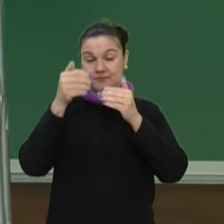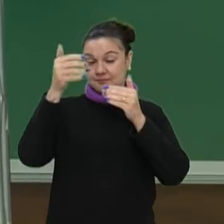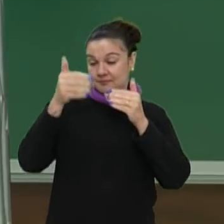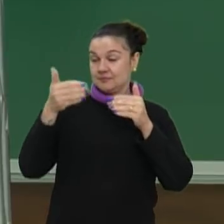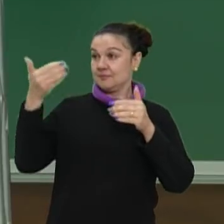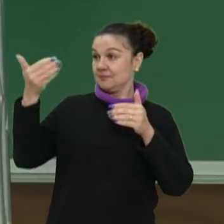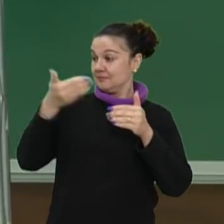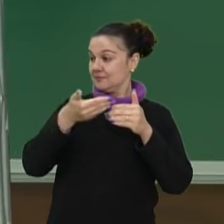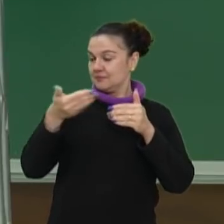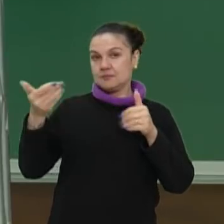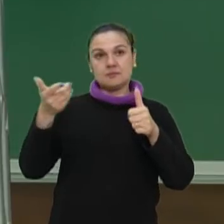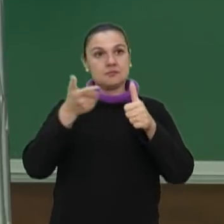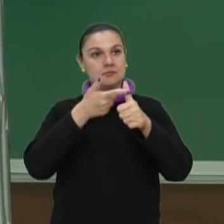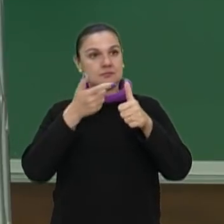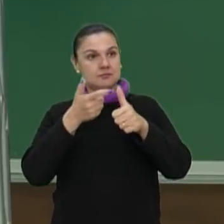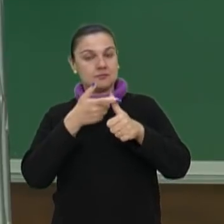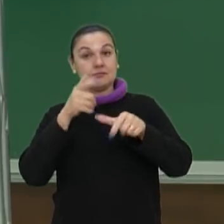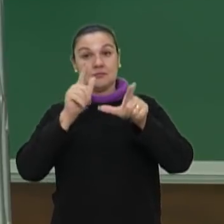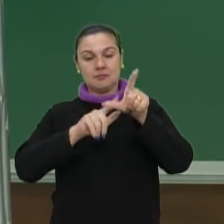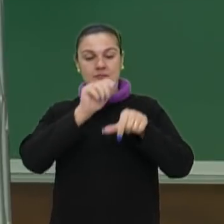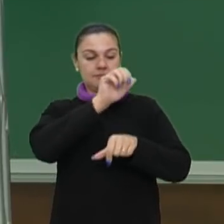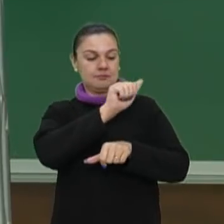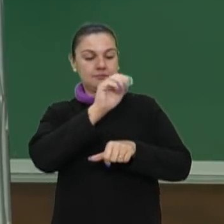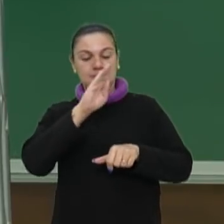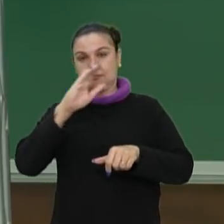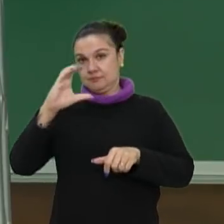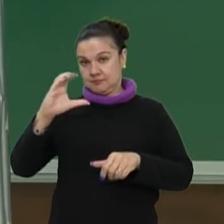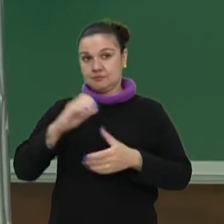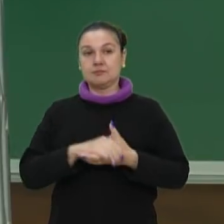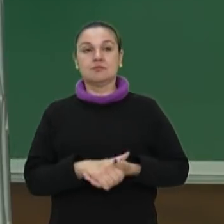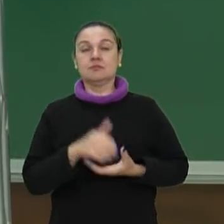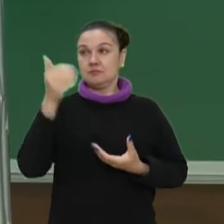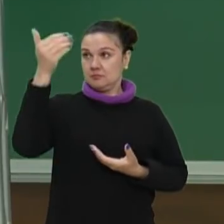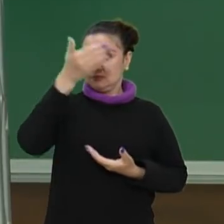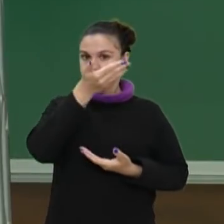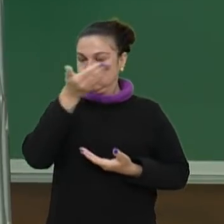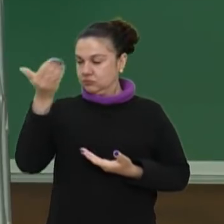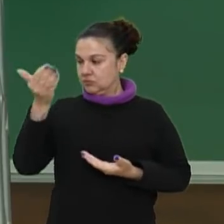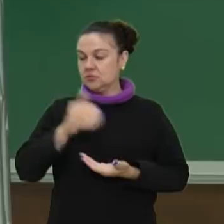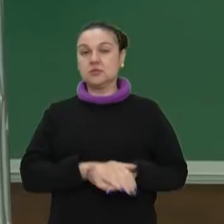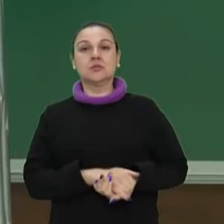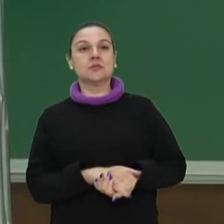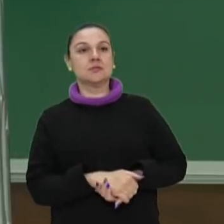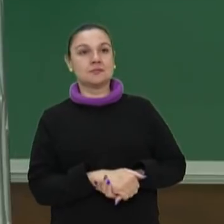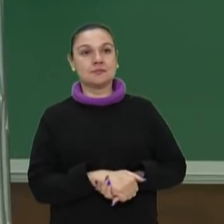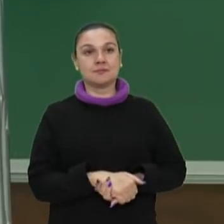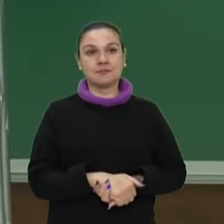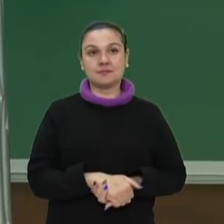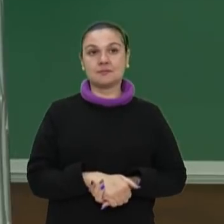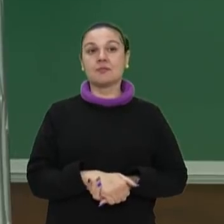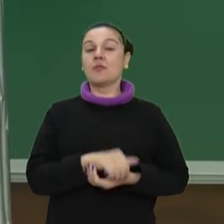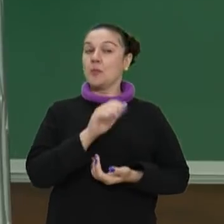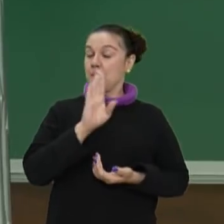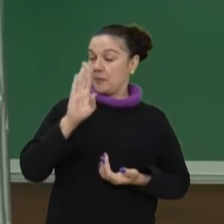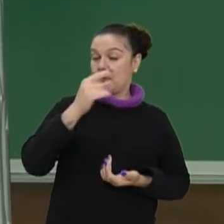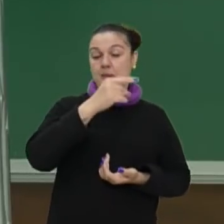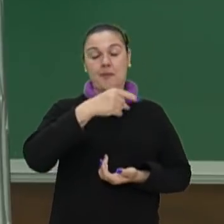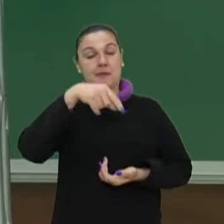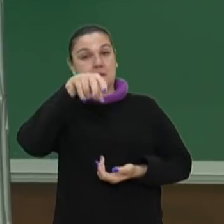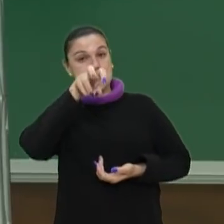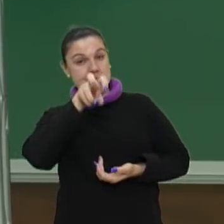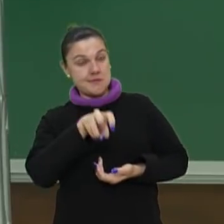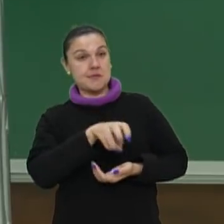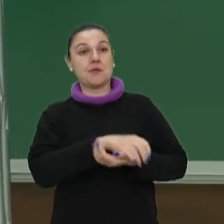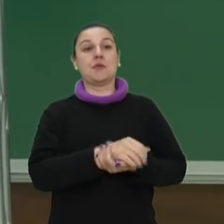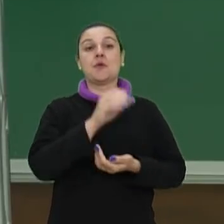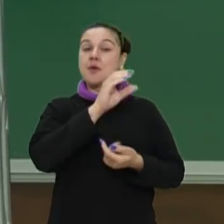Resolvendo a equação, primeira coisa é destacar os coeficientes A, B e C. Estão aí. O A, coeficiente do x ao quadrado, vale 1. O B, o coeficiente do